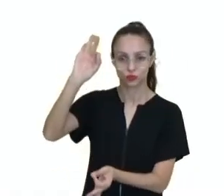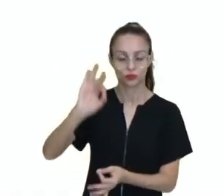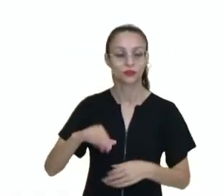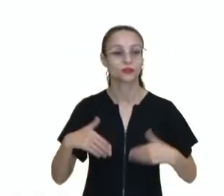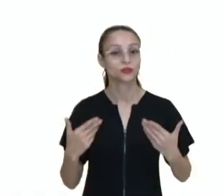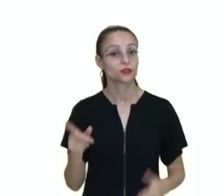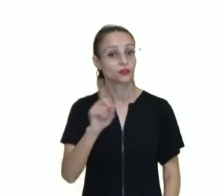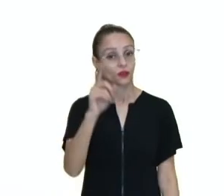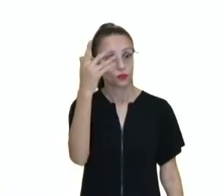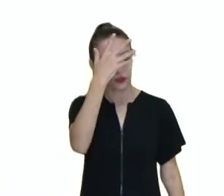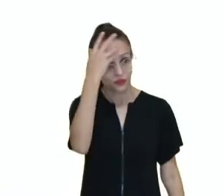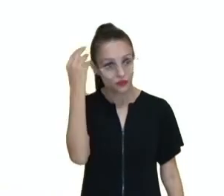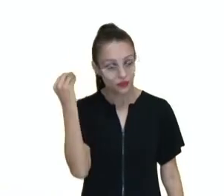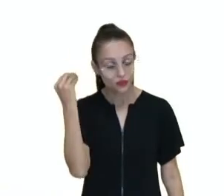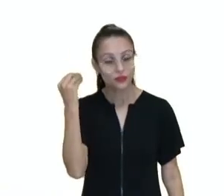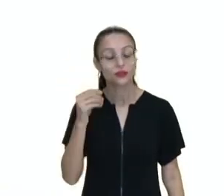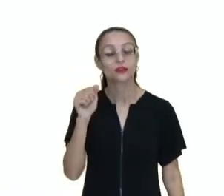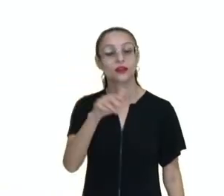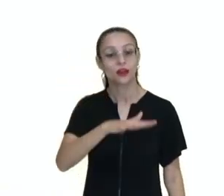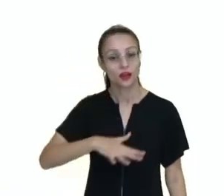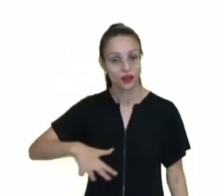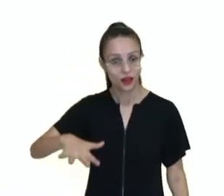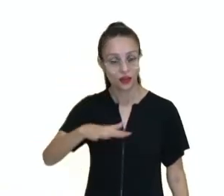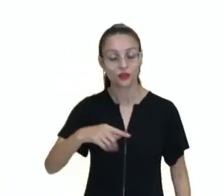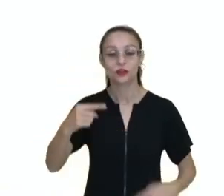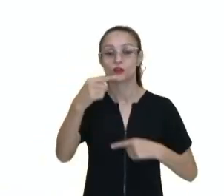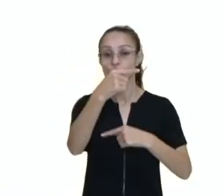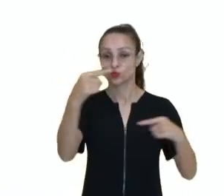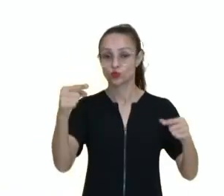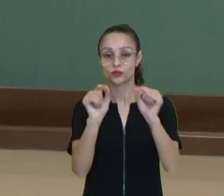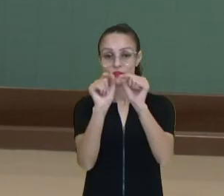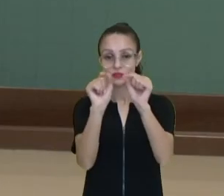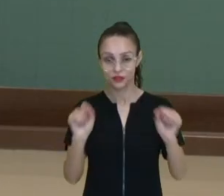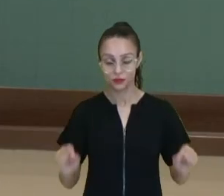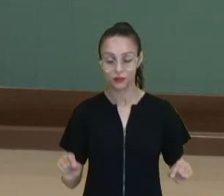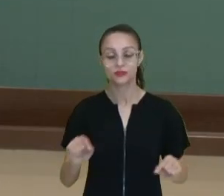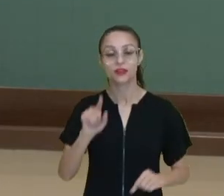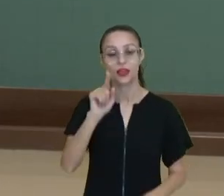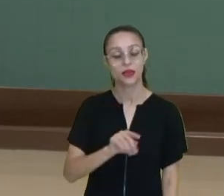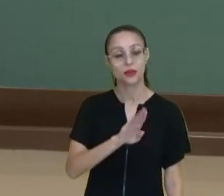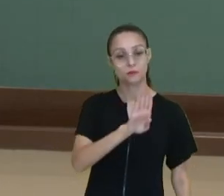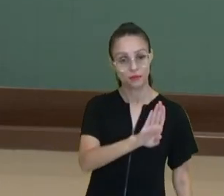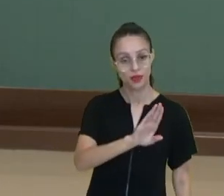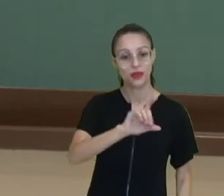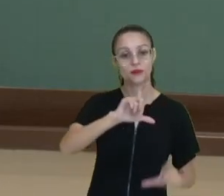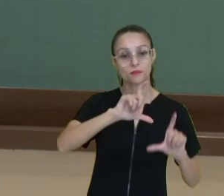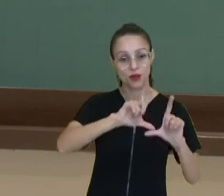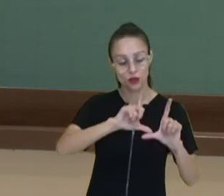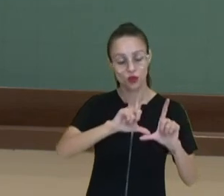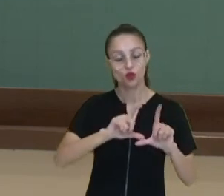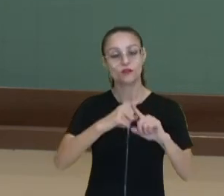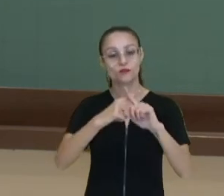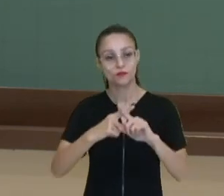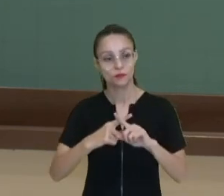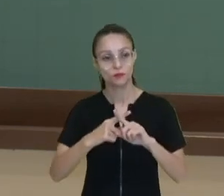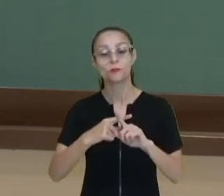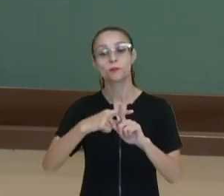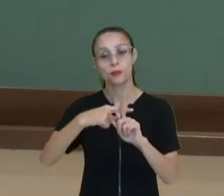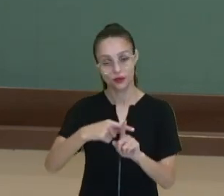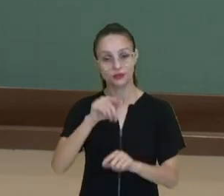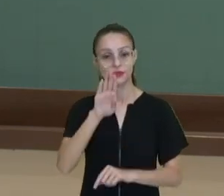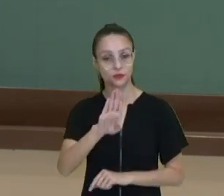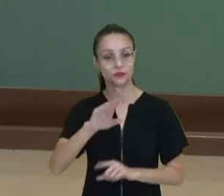então não se esqueçam área do trapézio é base maior mais Base menor vezes altura